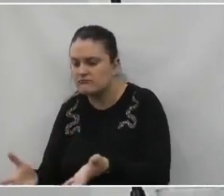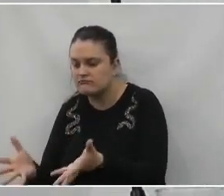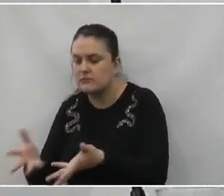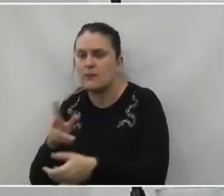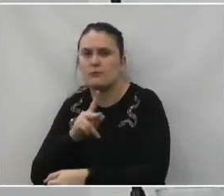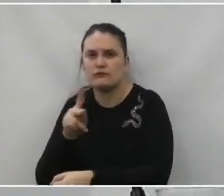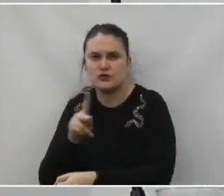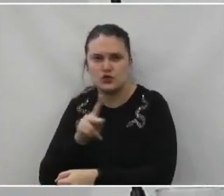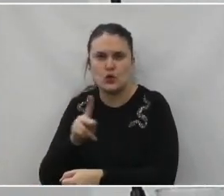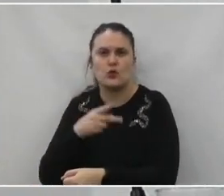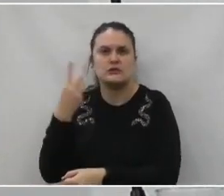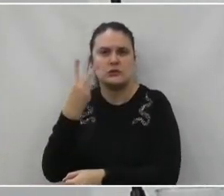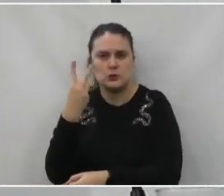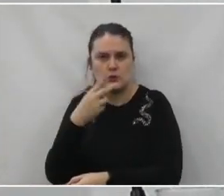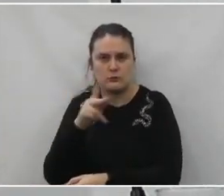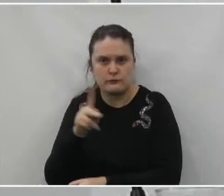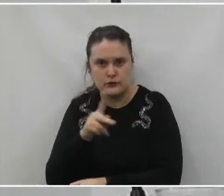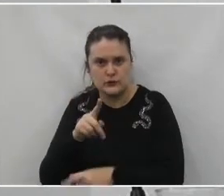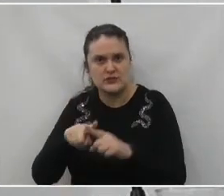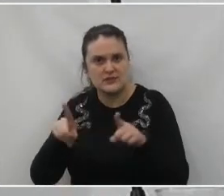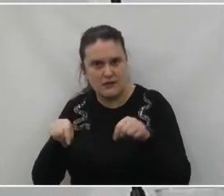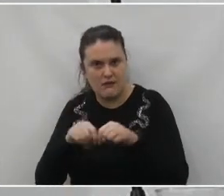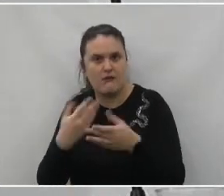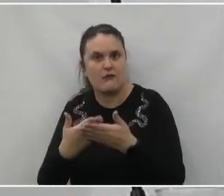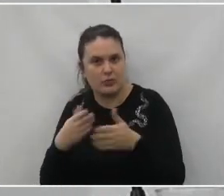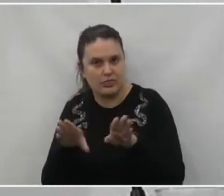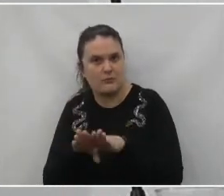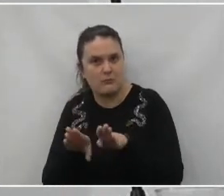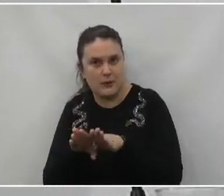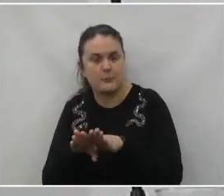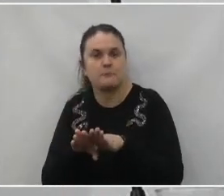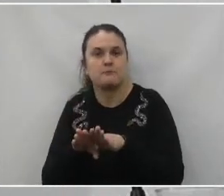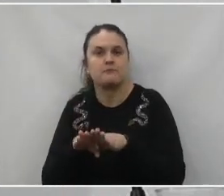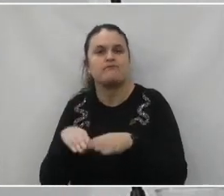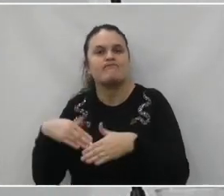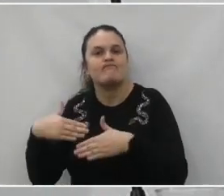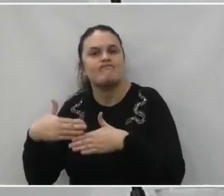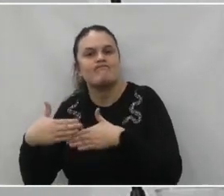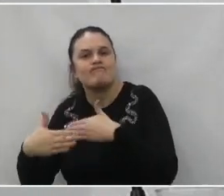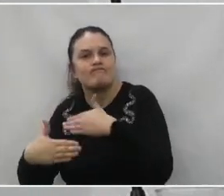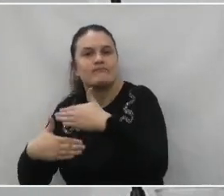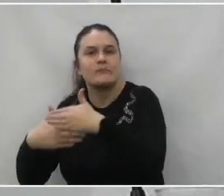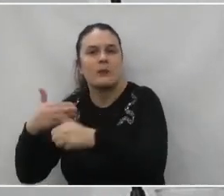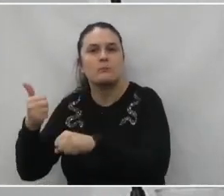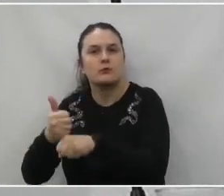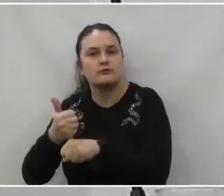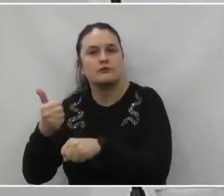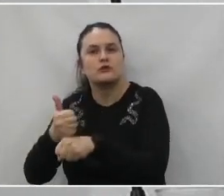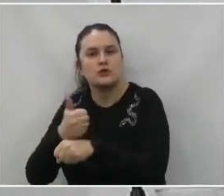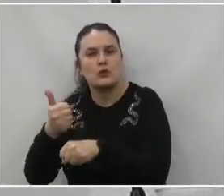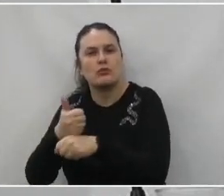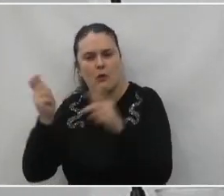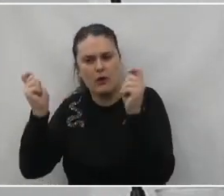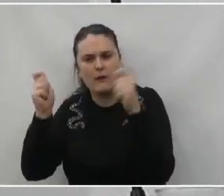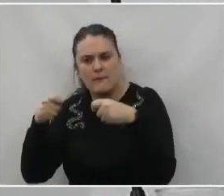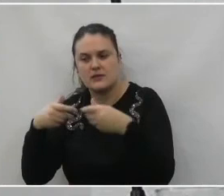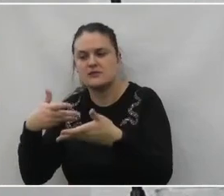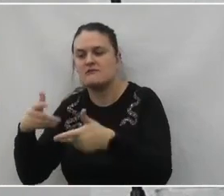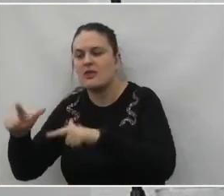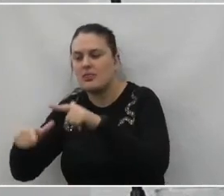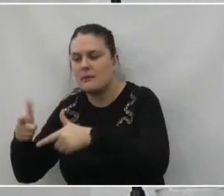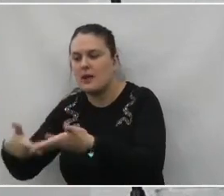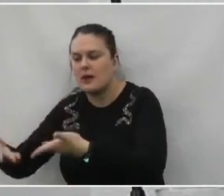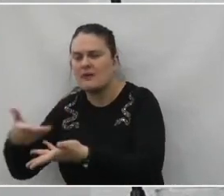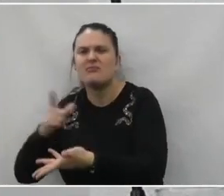e auxiliares de sala de aula. Aos poucos, profissionais habilitados para trabalhar com esse público. Há